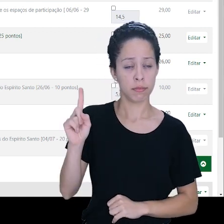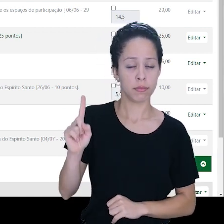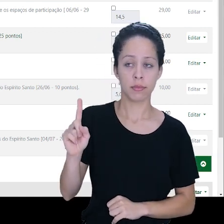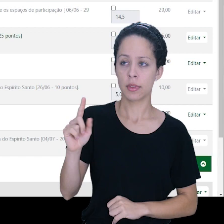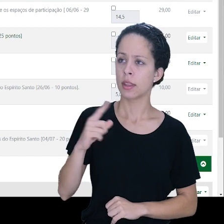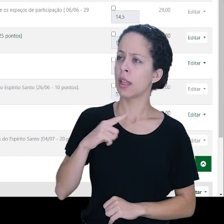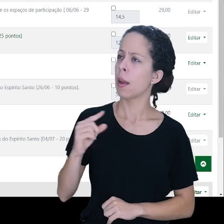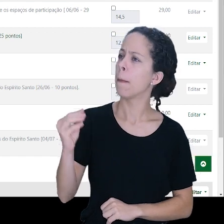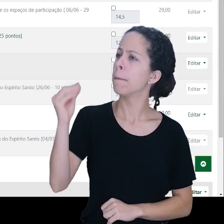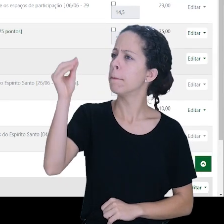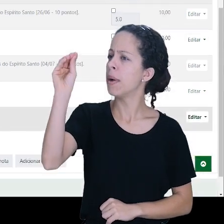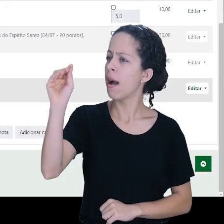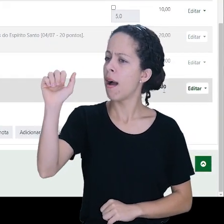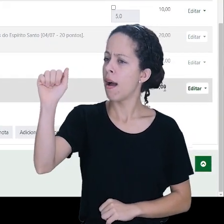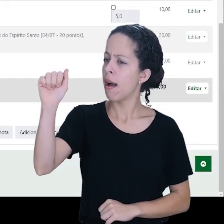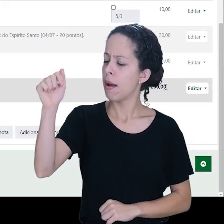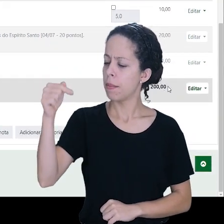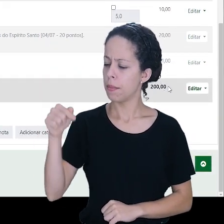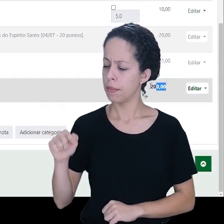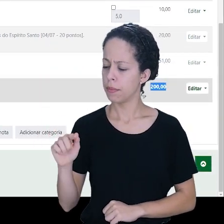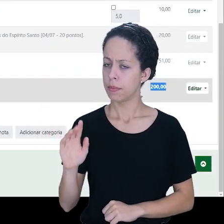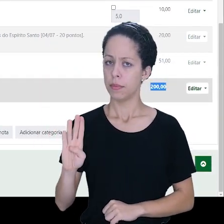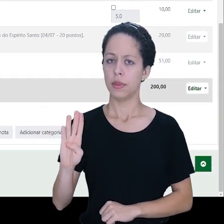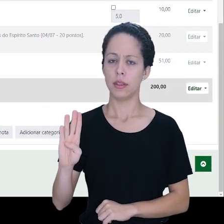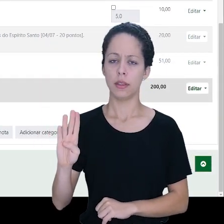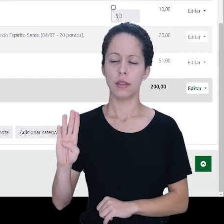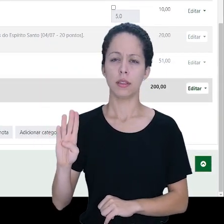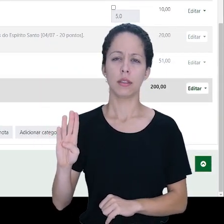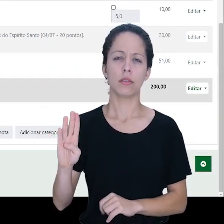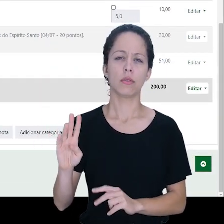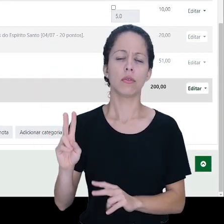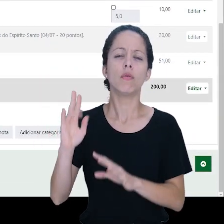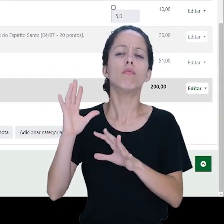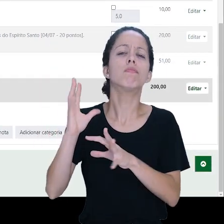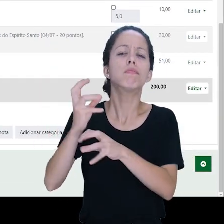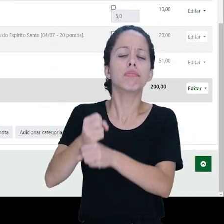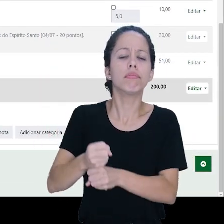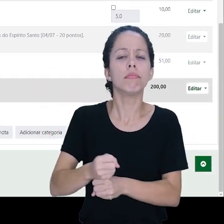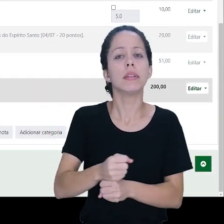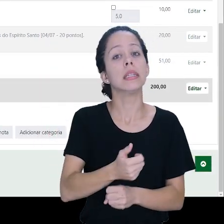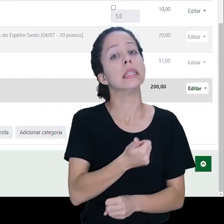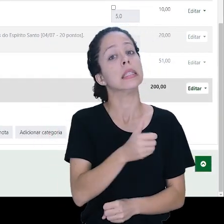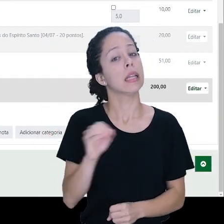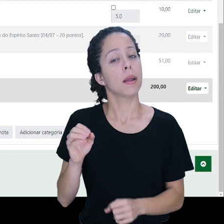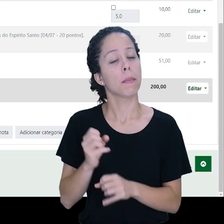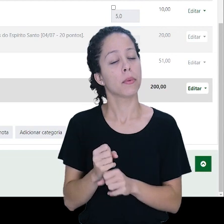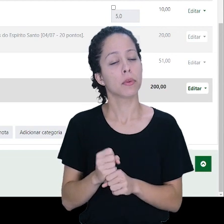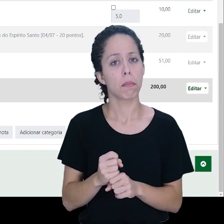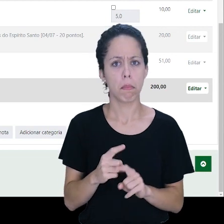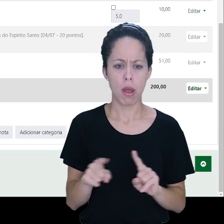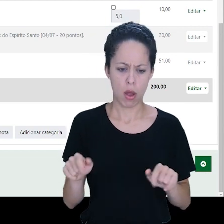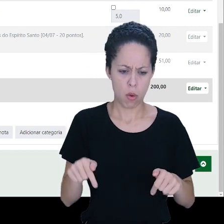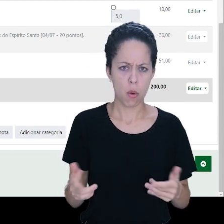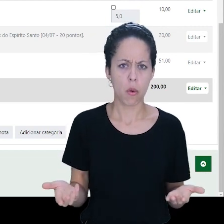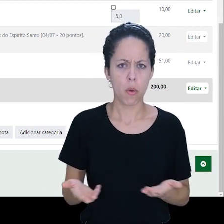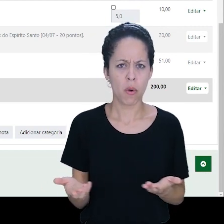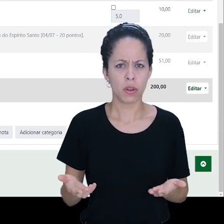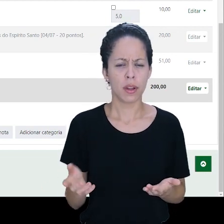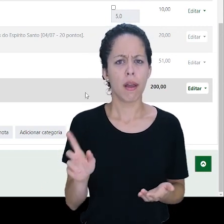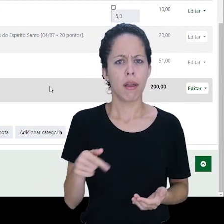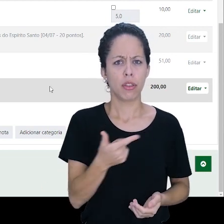somar 100 pontos se você olhar hoje hoje não está tomando 100 pontos hoje está somando 200 pontos